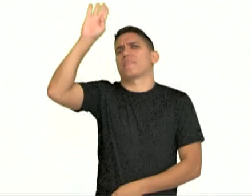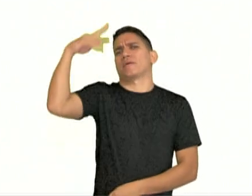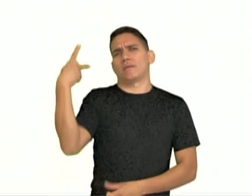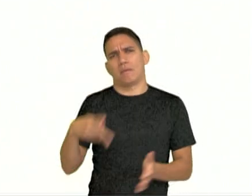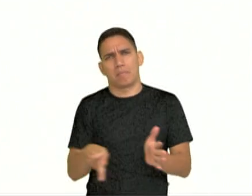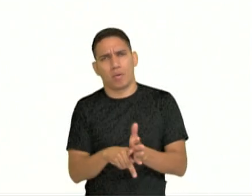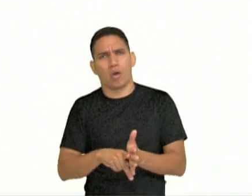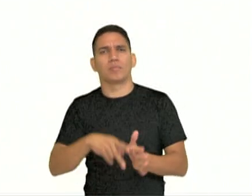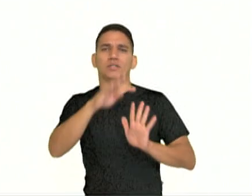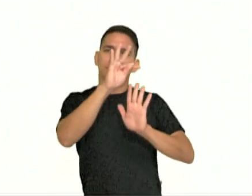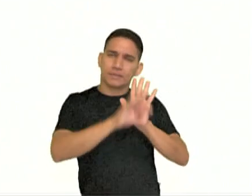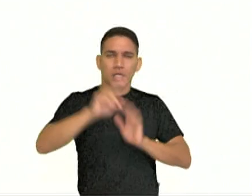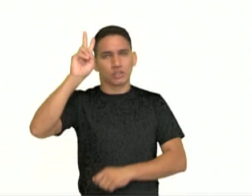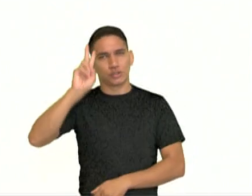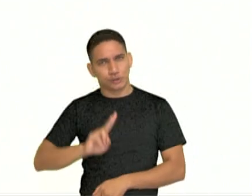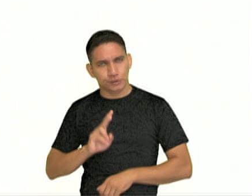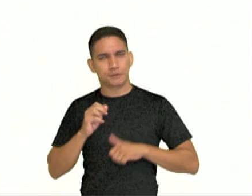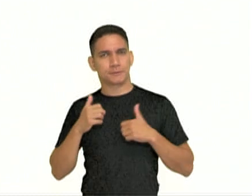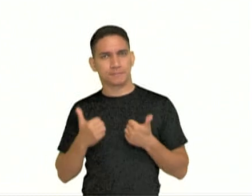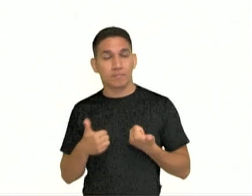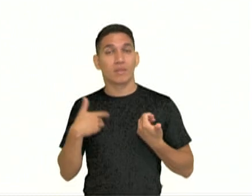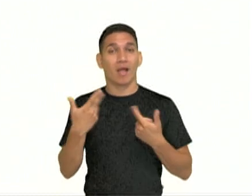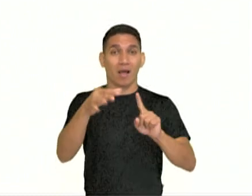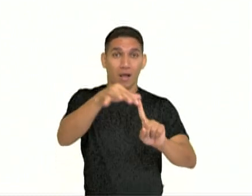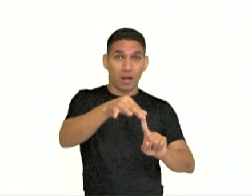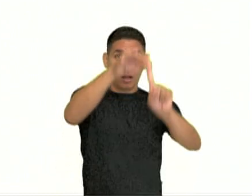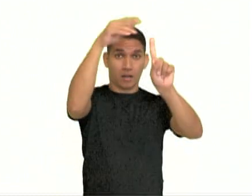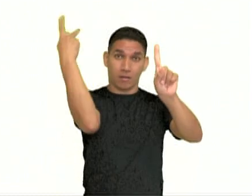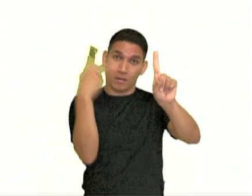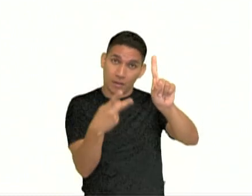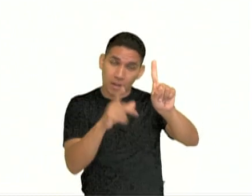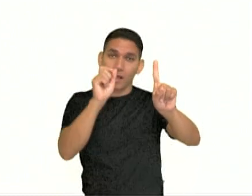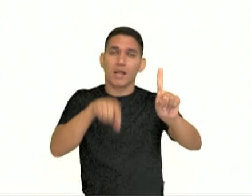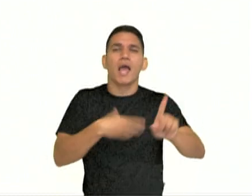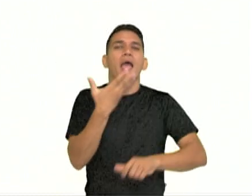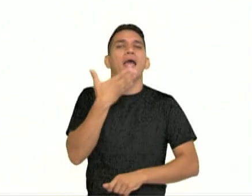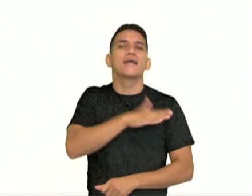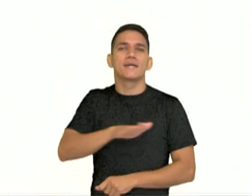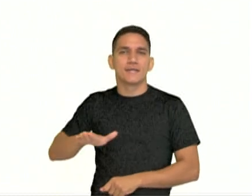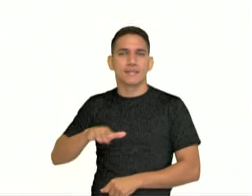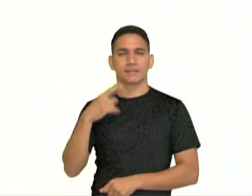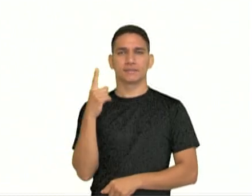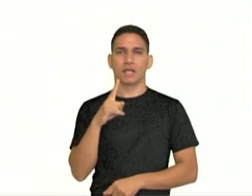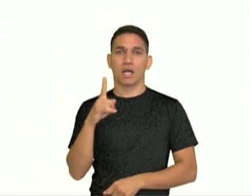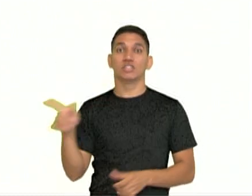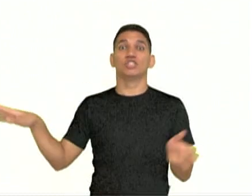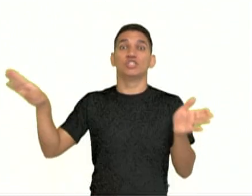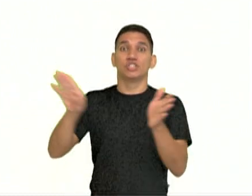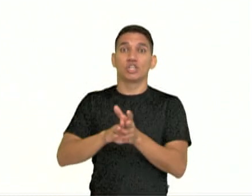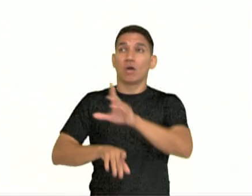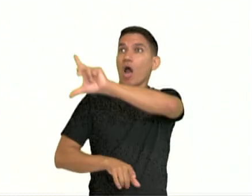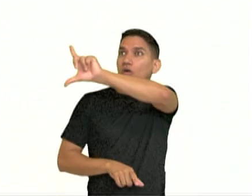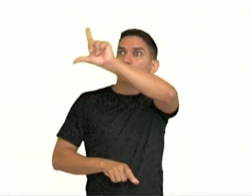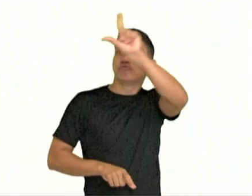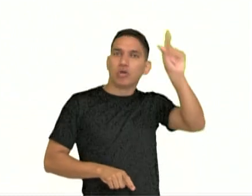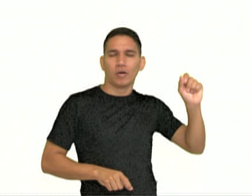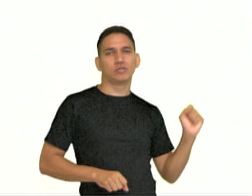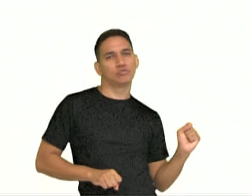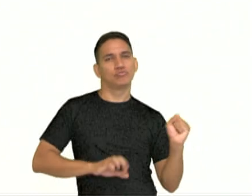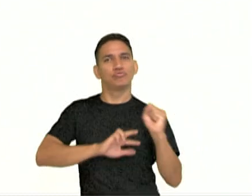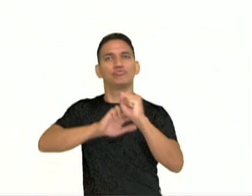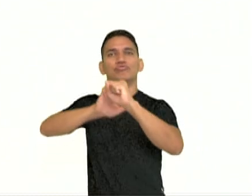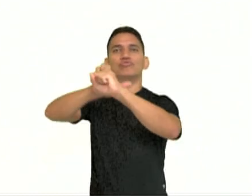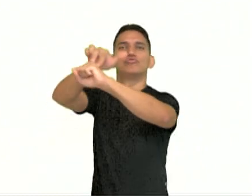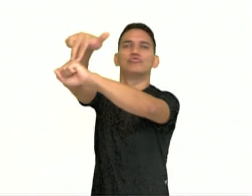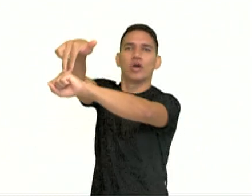nosso texto, da nossa história. Então, o protagonista da obra, então, ele é uma criança que veio de um asteroide e também